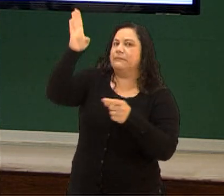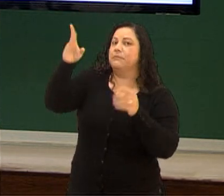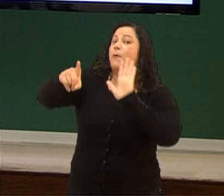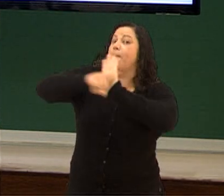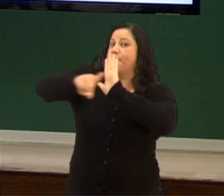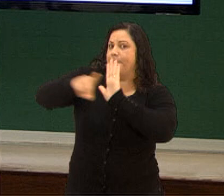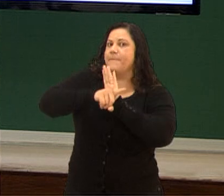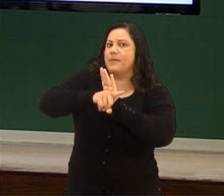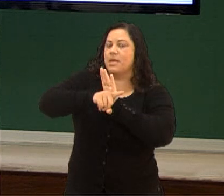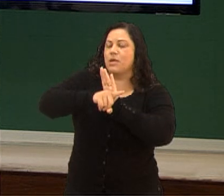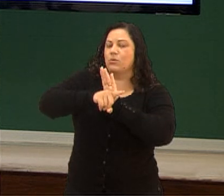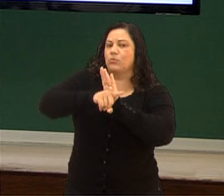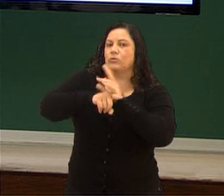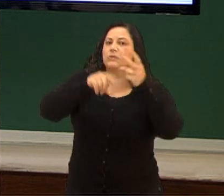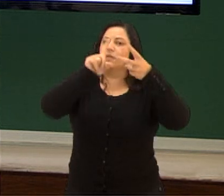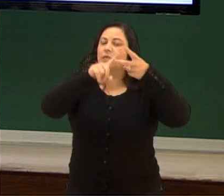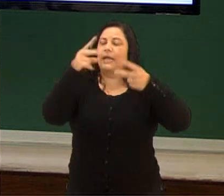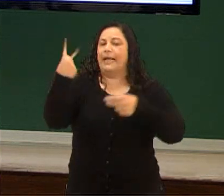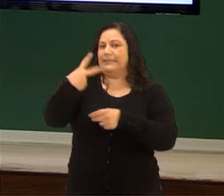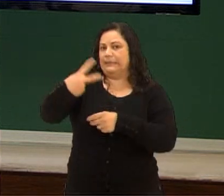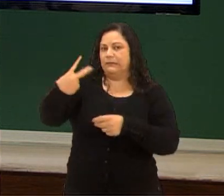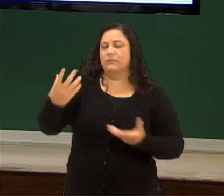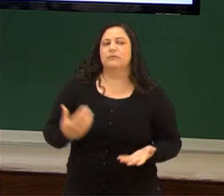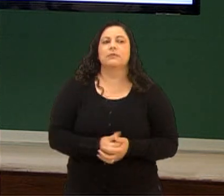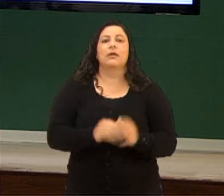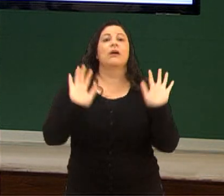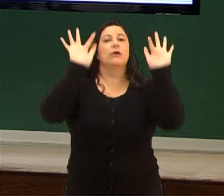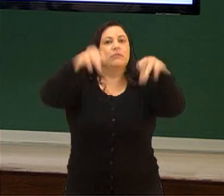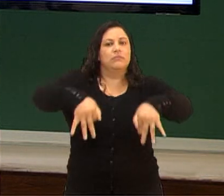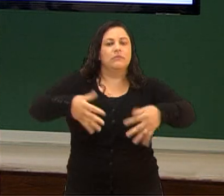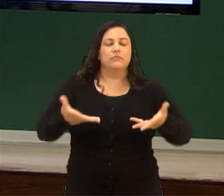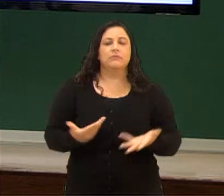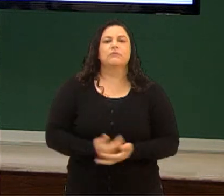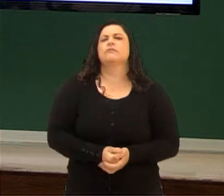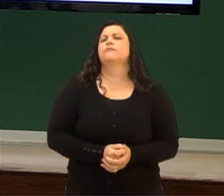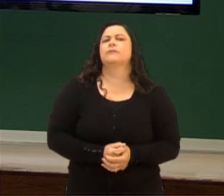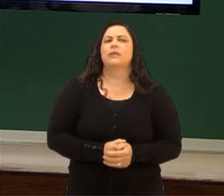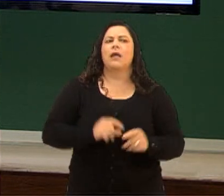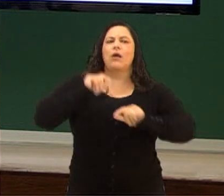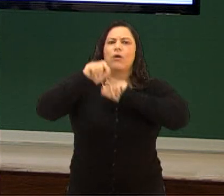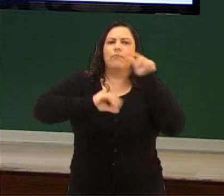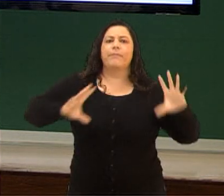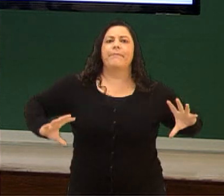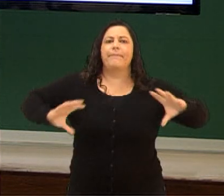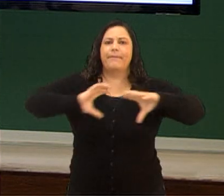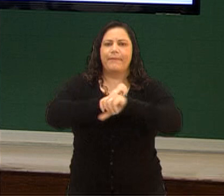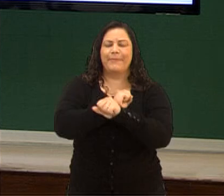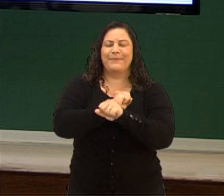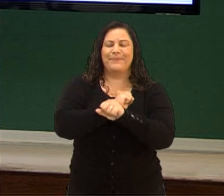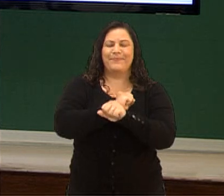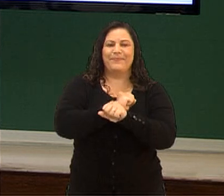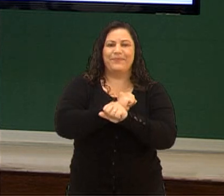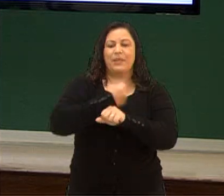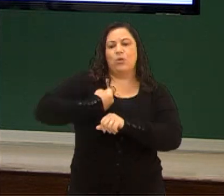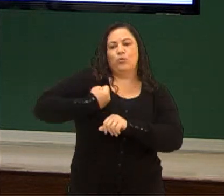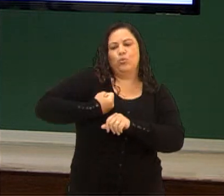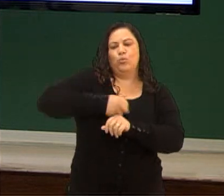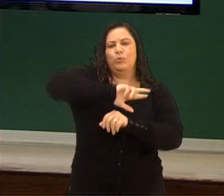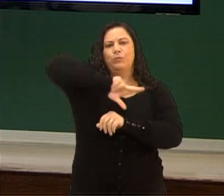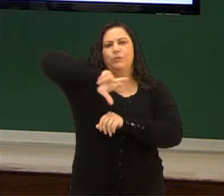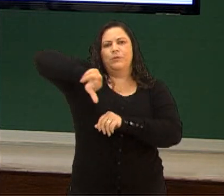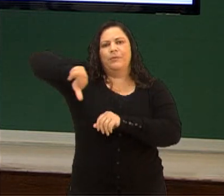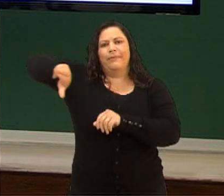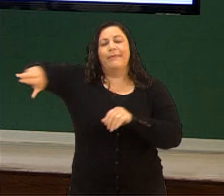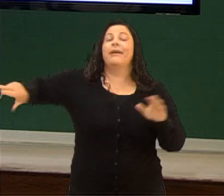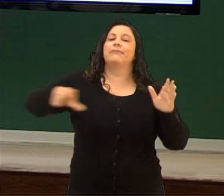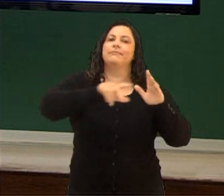Resultado, dá 6. Agora, último, para finalizar, eu vou pegar todos os elementos da minha matriz